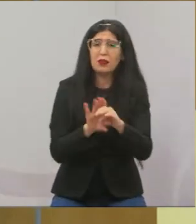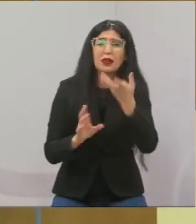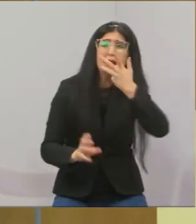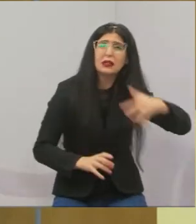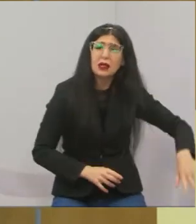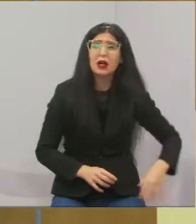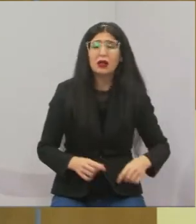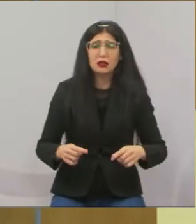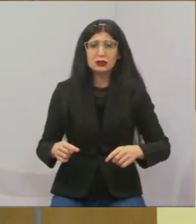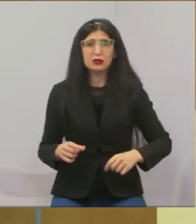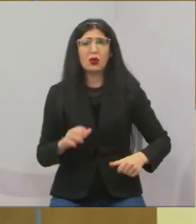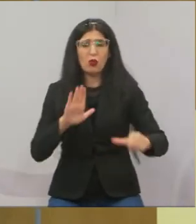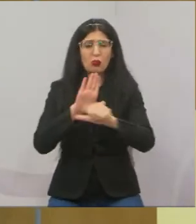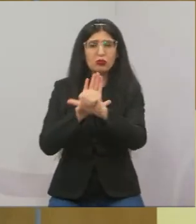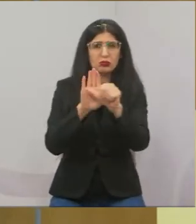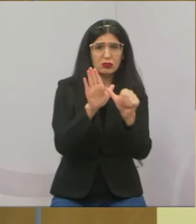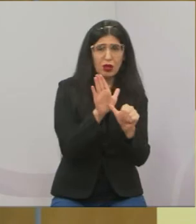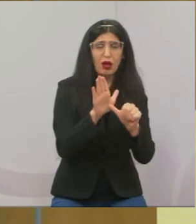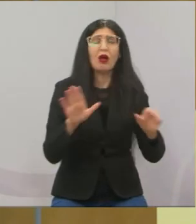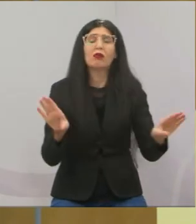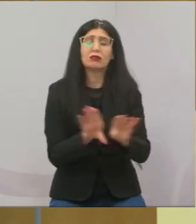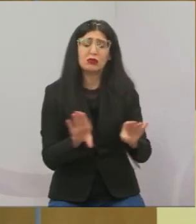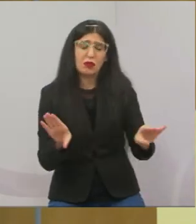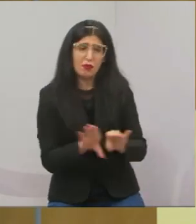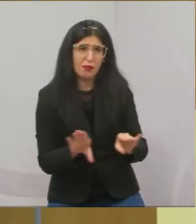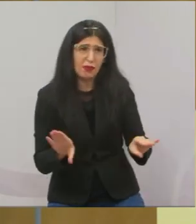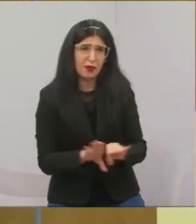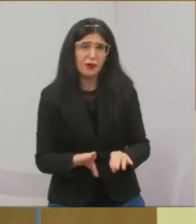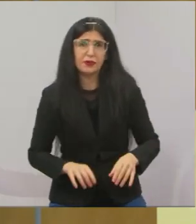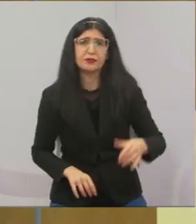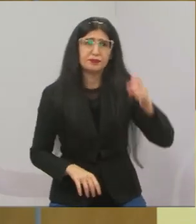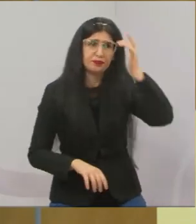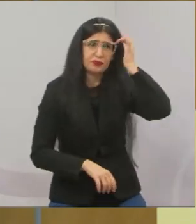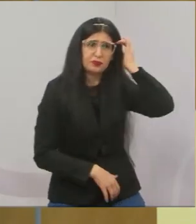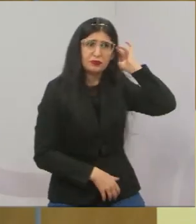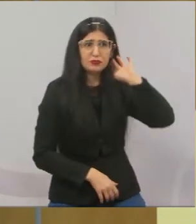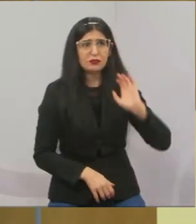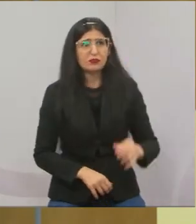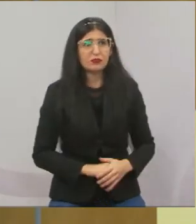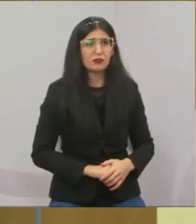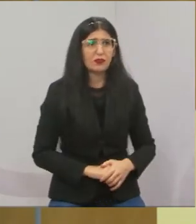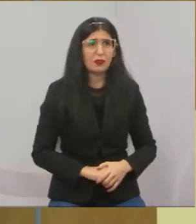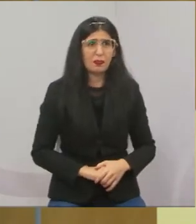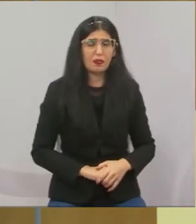que nós temos pessoas especializadas para esse tipo de aula, né?